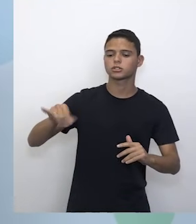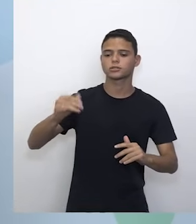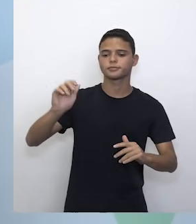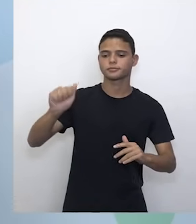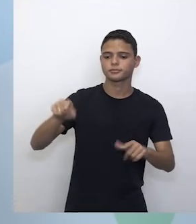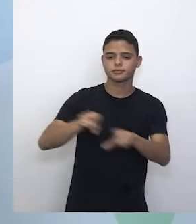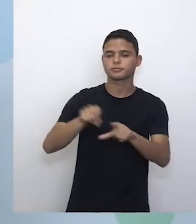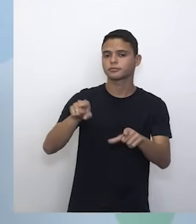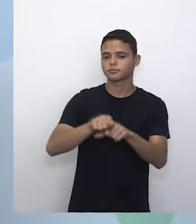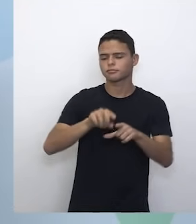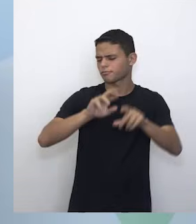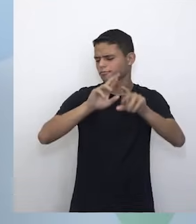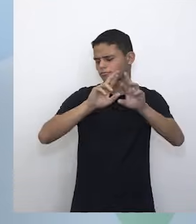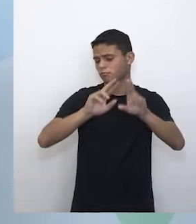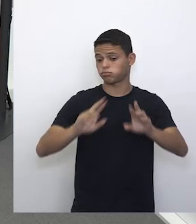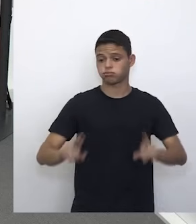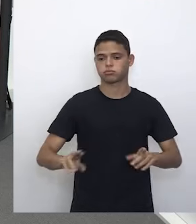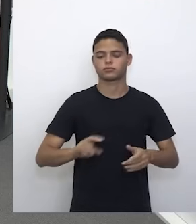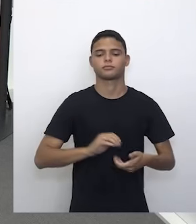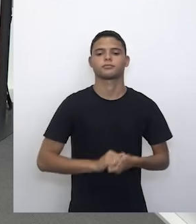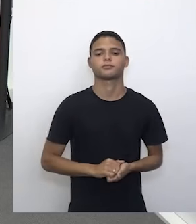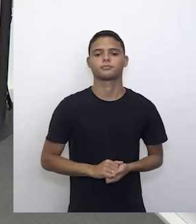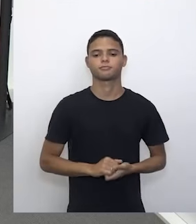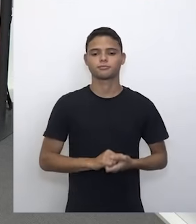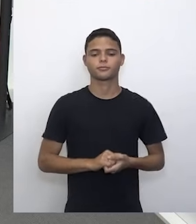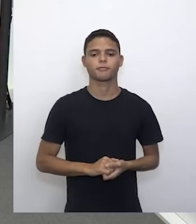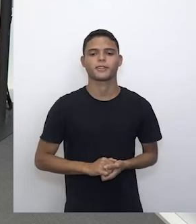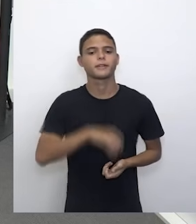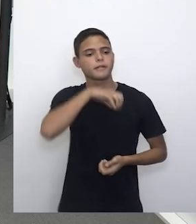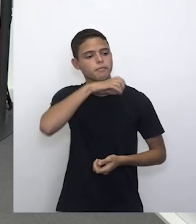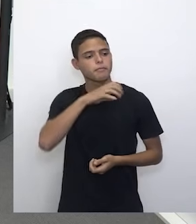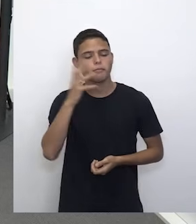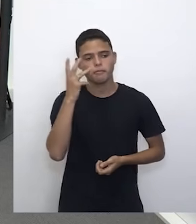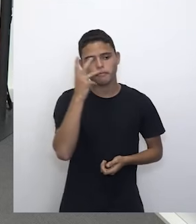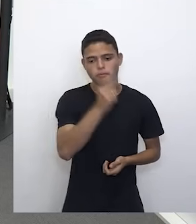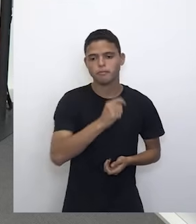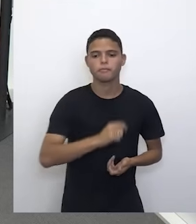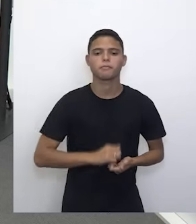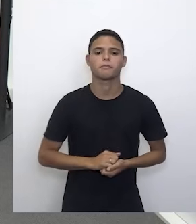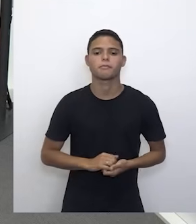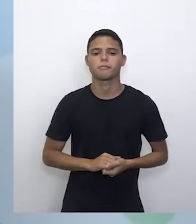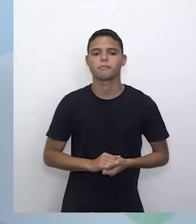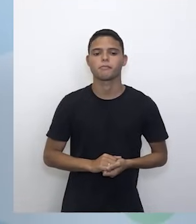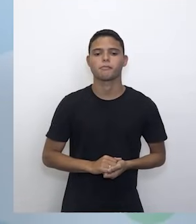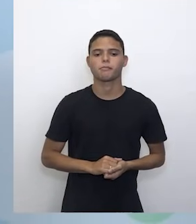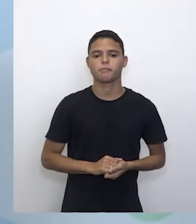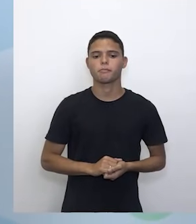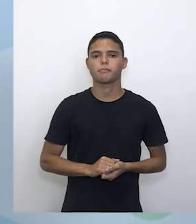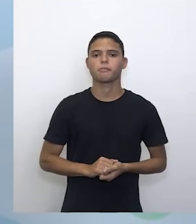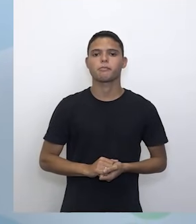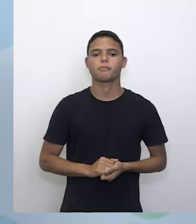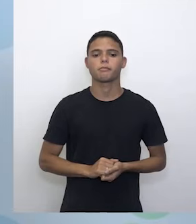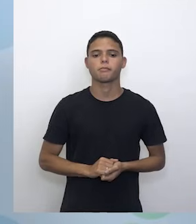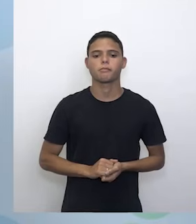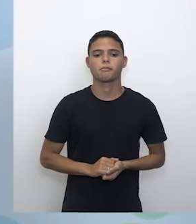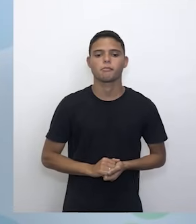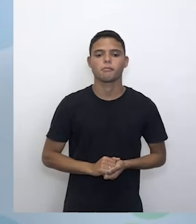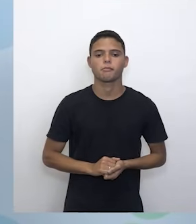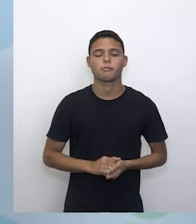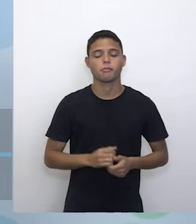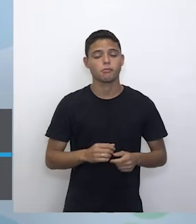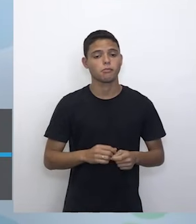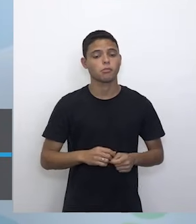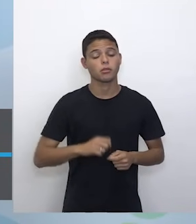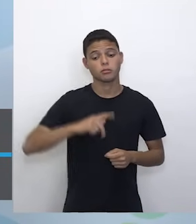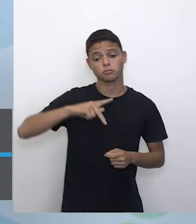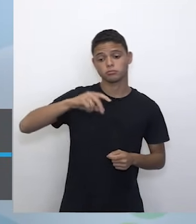planárias, dentre outros. Aí colocou Planário é um bichinho bonito, hein? Legalzinho. Olha, fazendo experimento legal. por regeneração, é